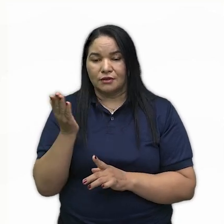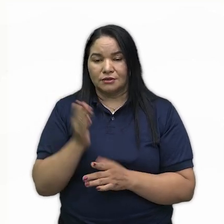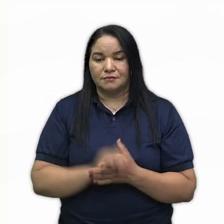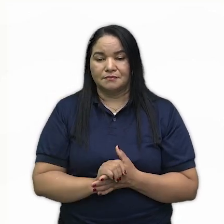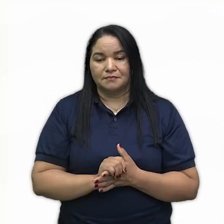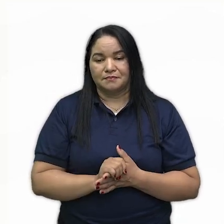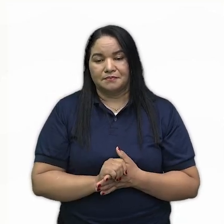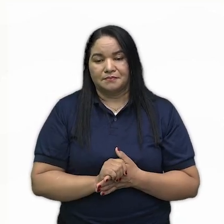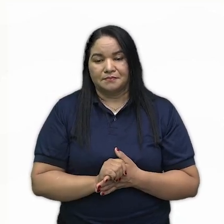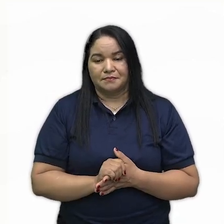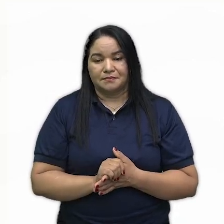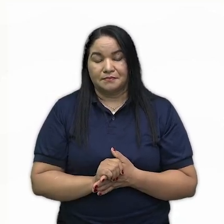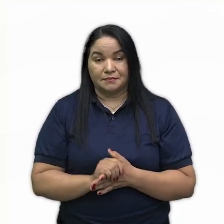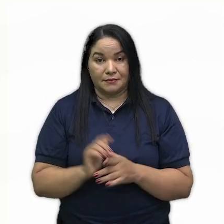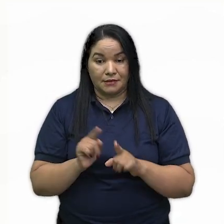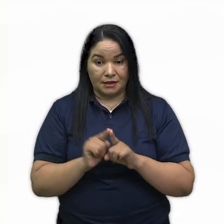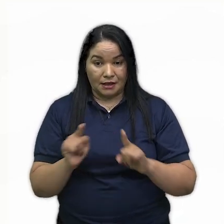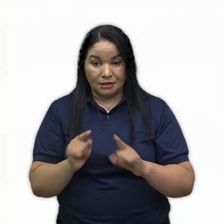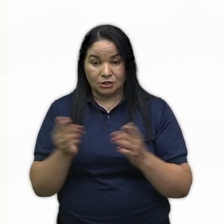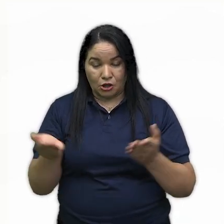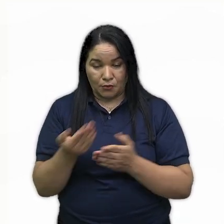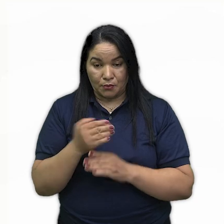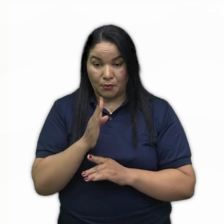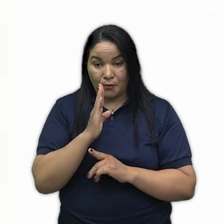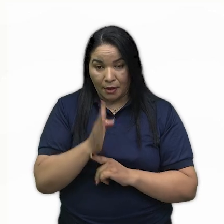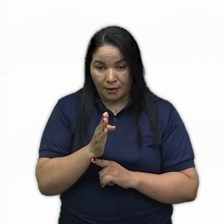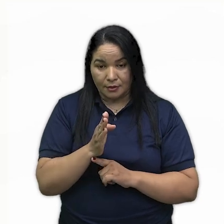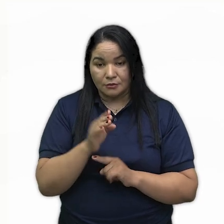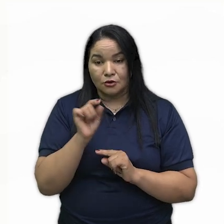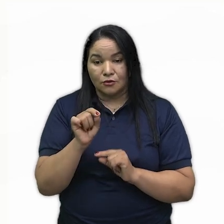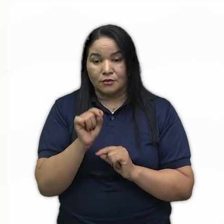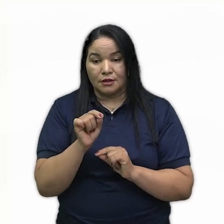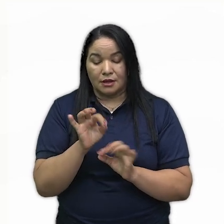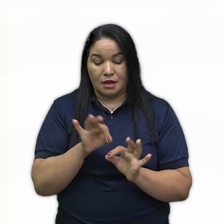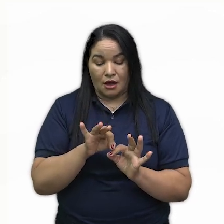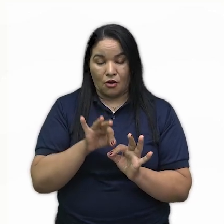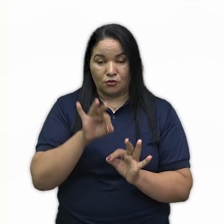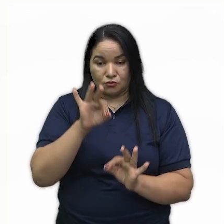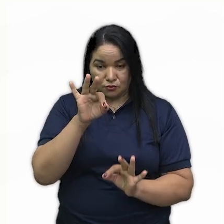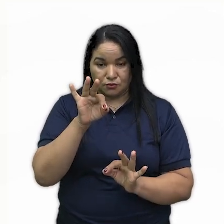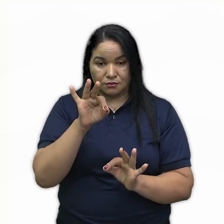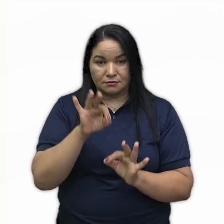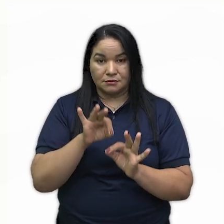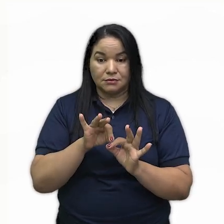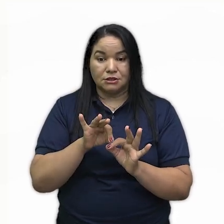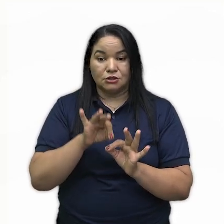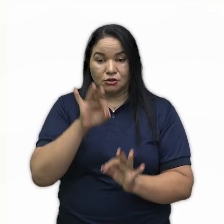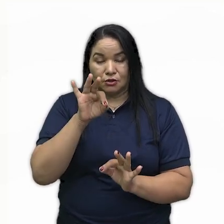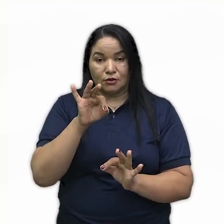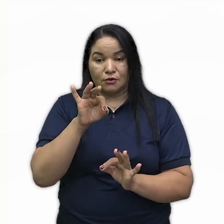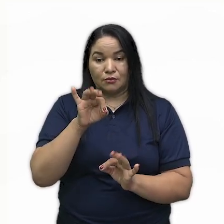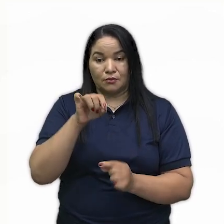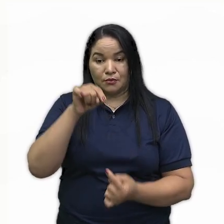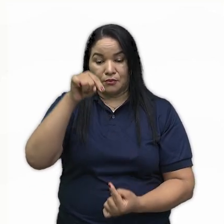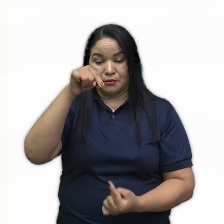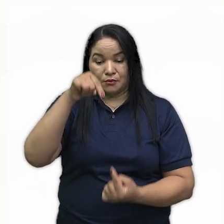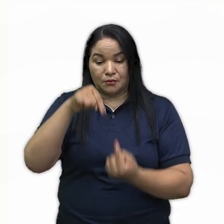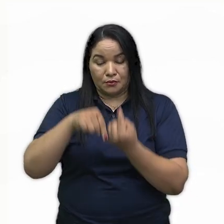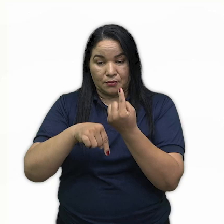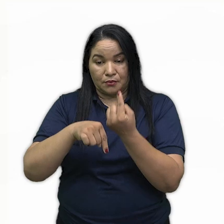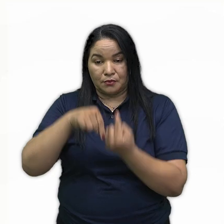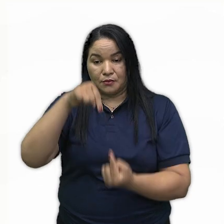já. Primeiro, que é o reto. A altura do cilindro é perpendicular